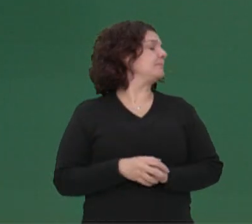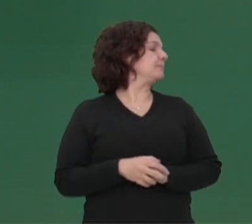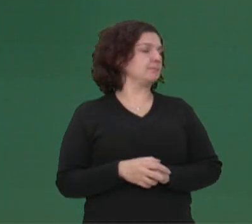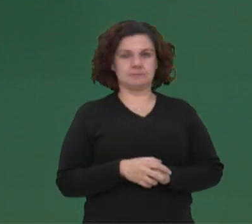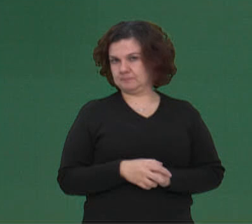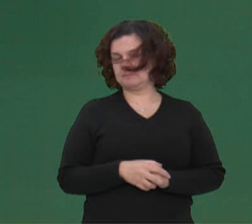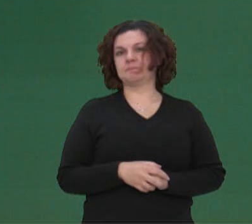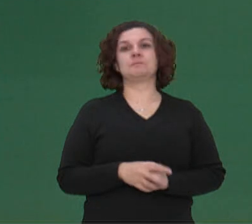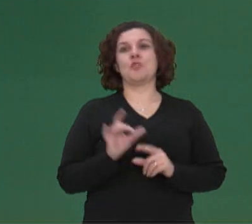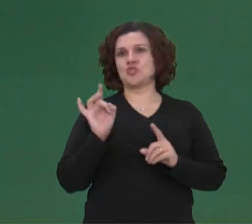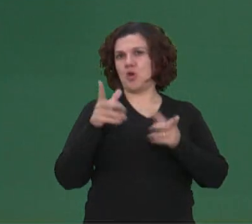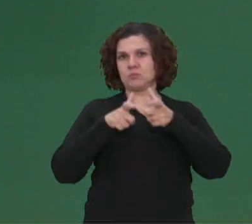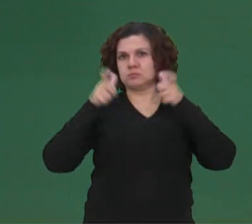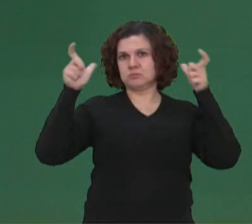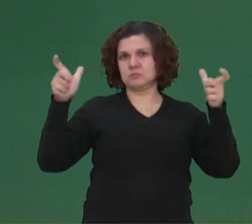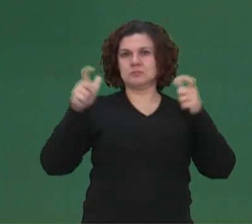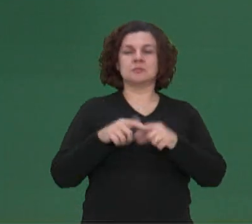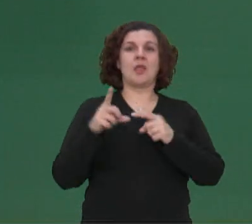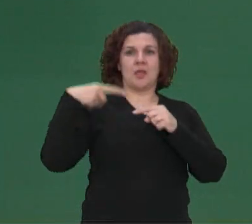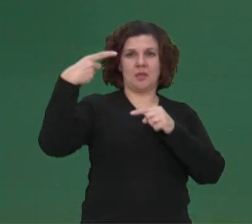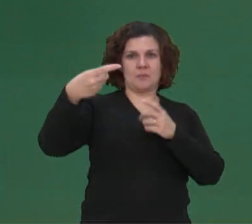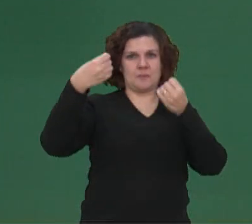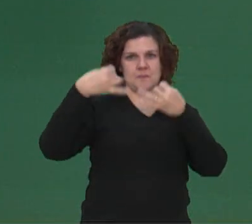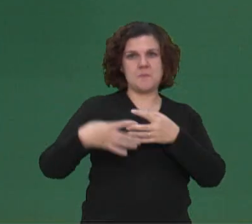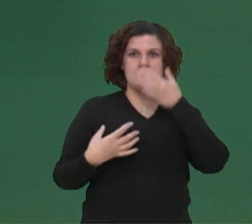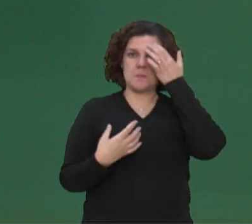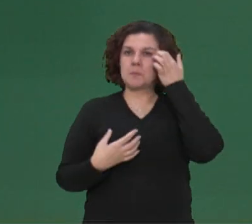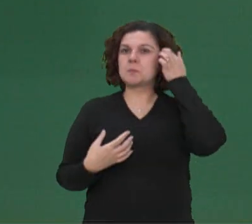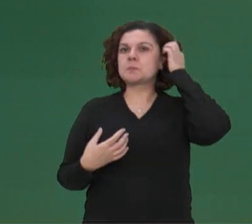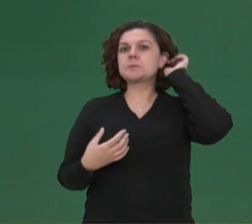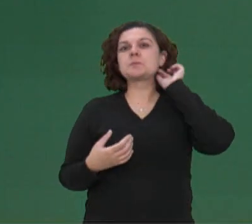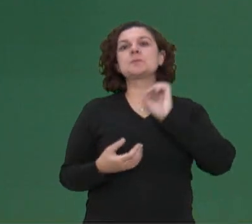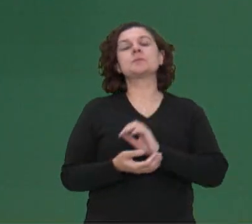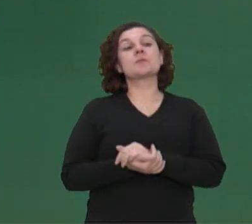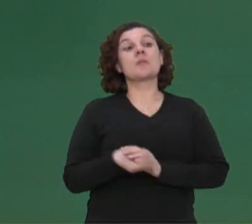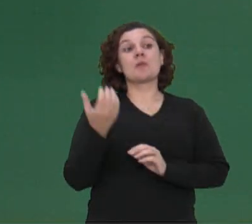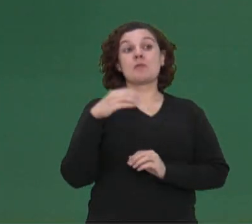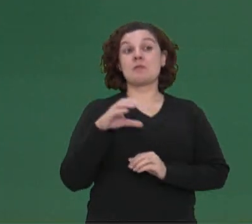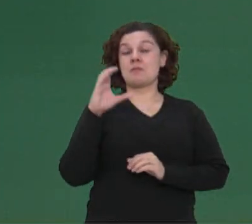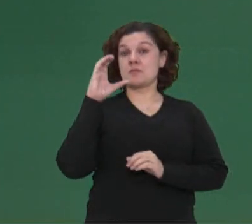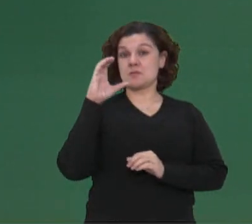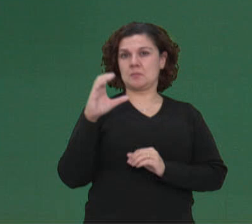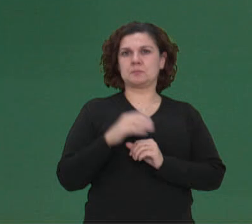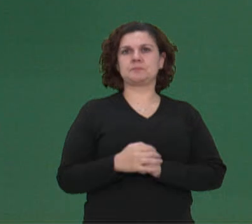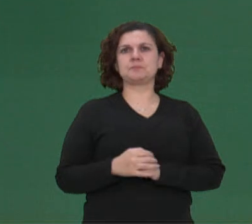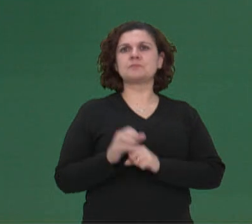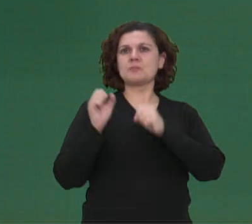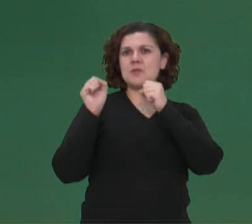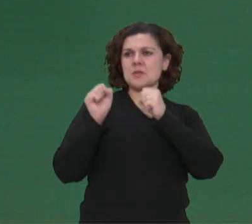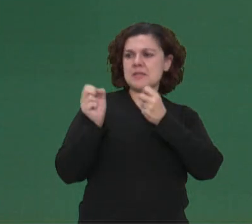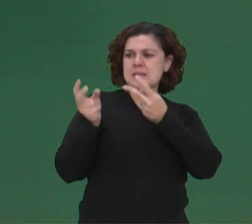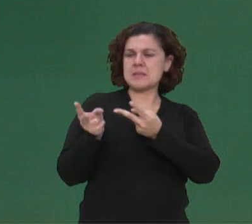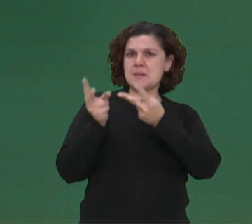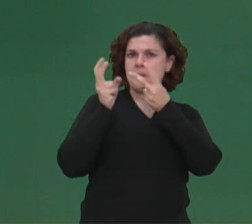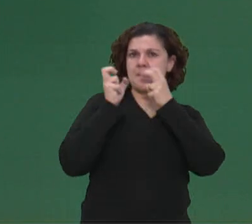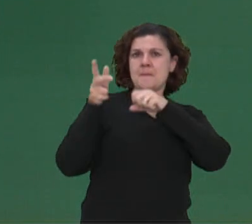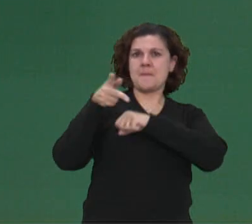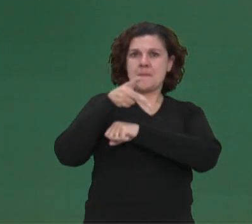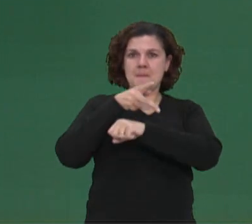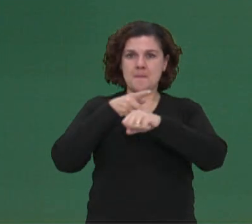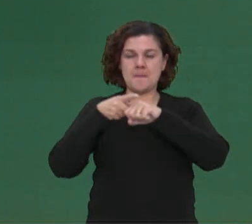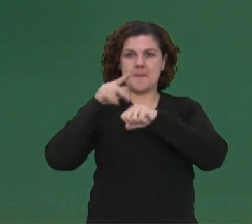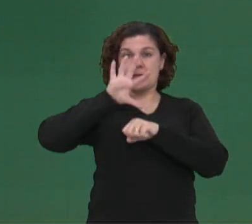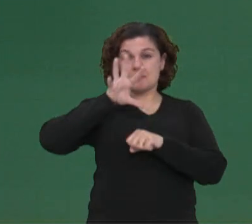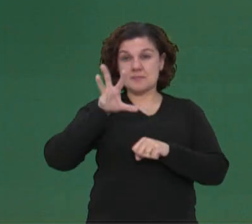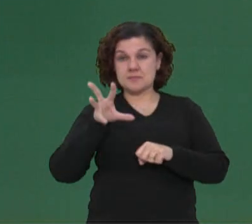não. Tá? Falamos disso num momento oportuno. Letra C. Podemos observar que um dos países